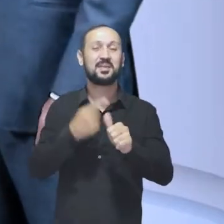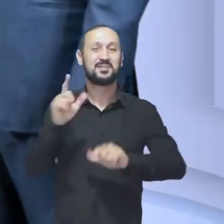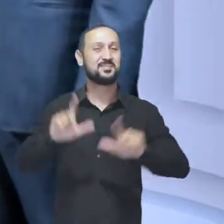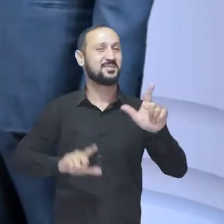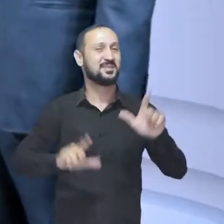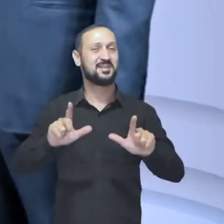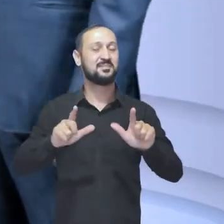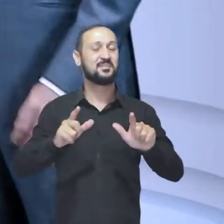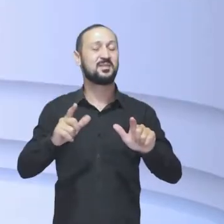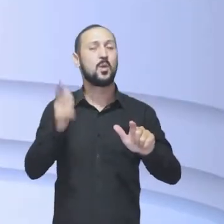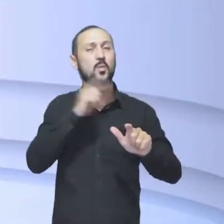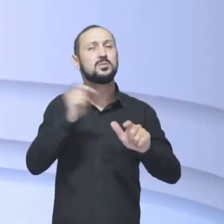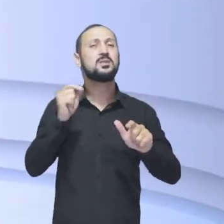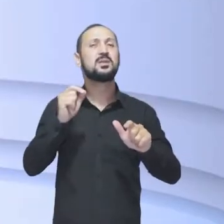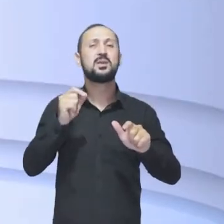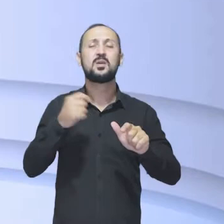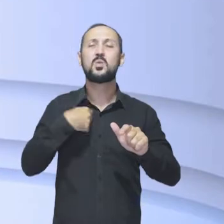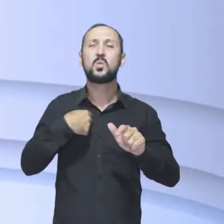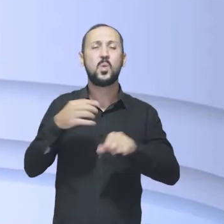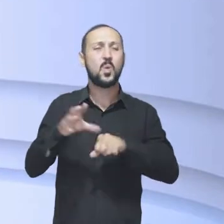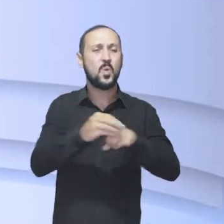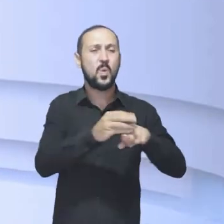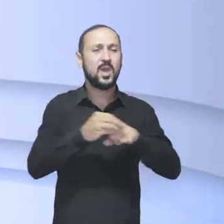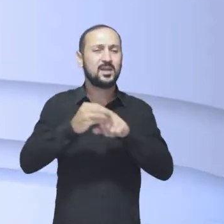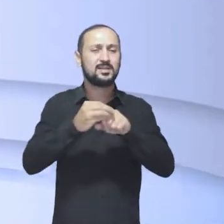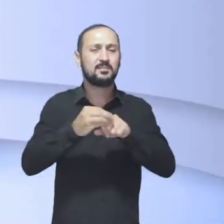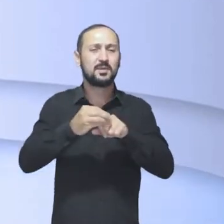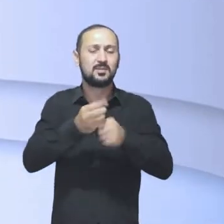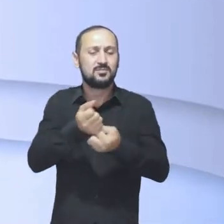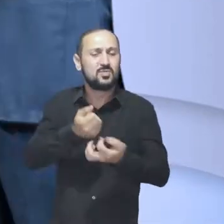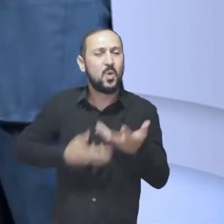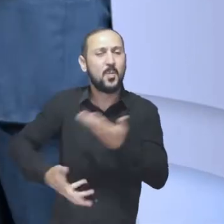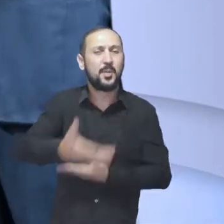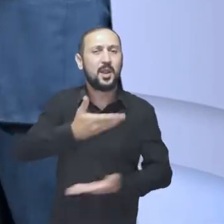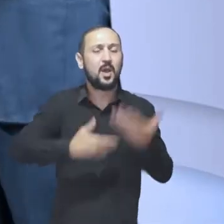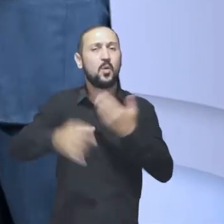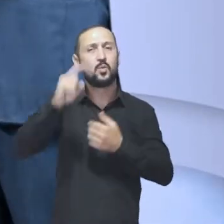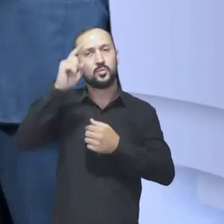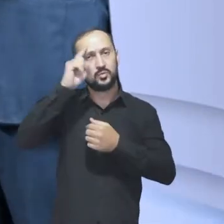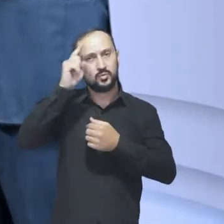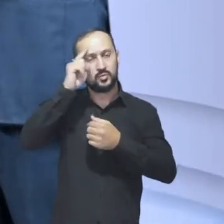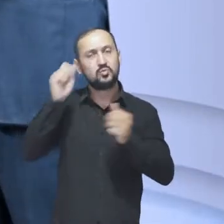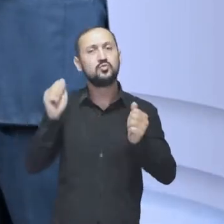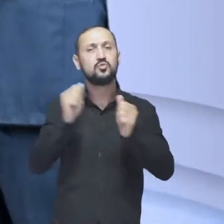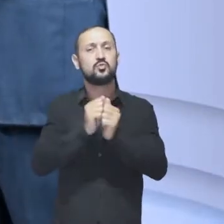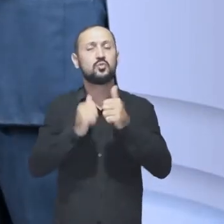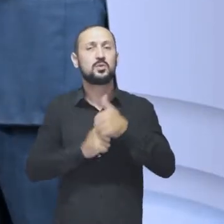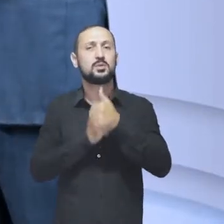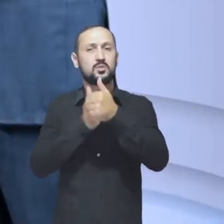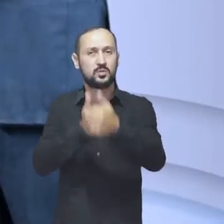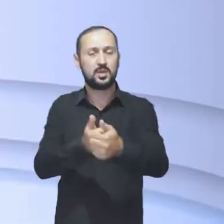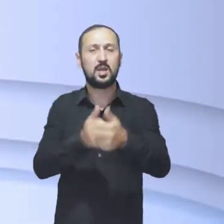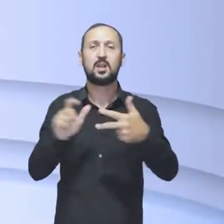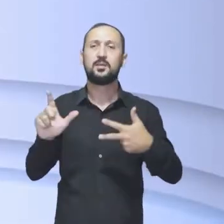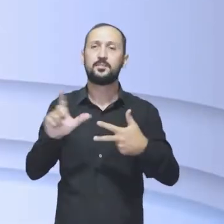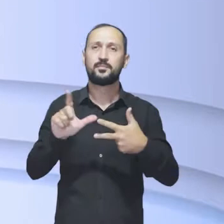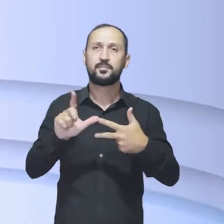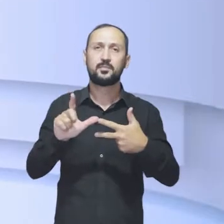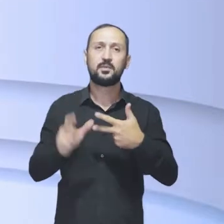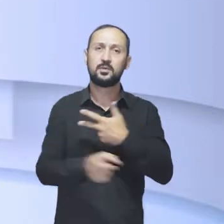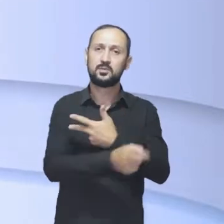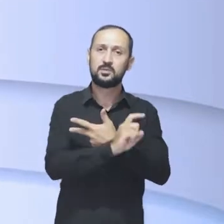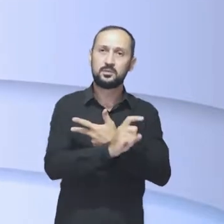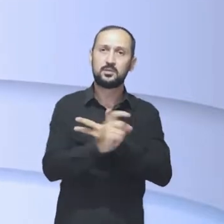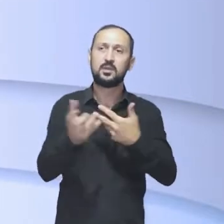gente poder compartilhar um pouco com o nosso público o dia a dia da consultoria legislativa do Executivo e a sua